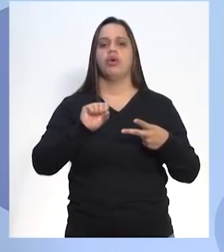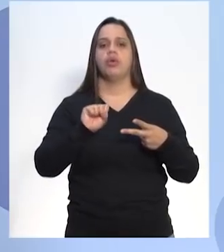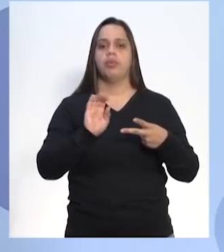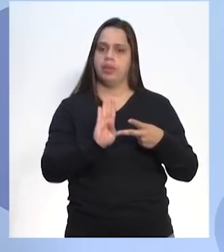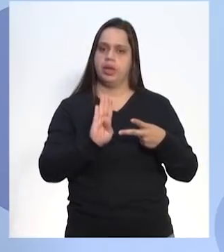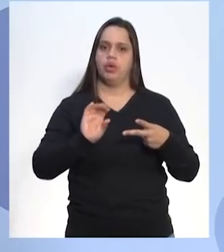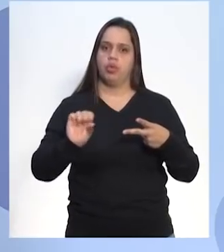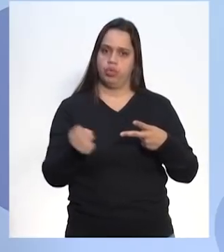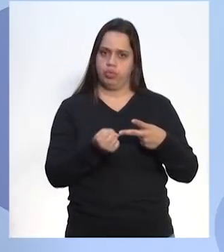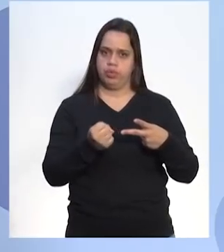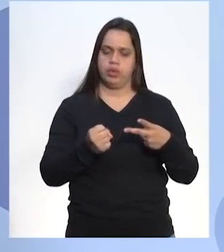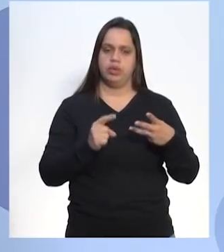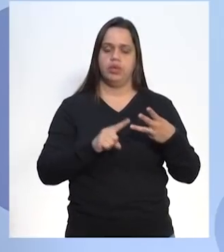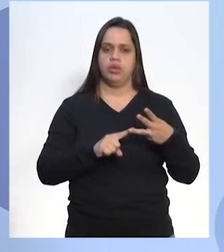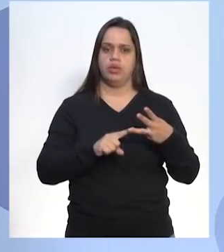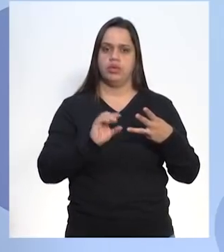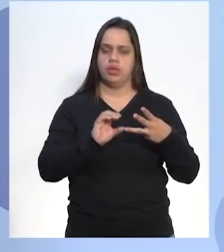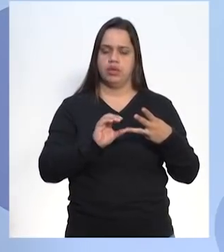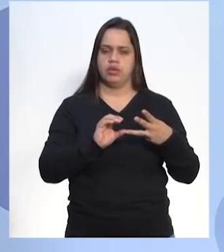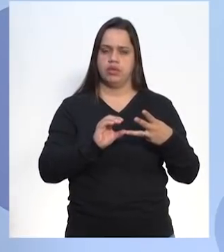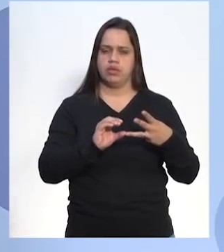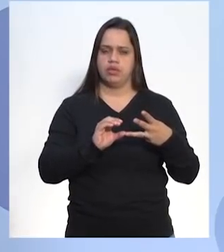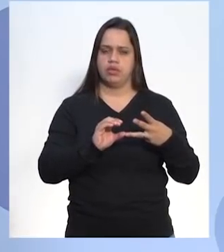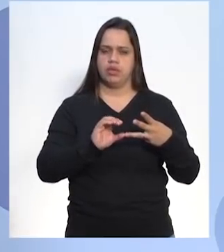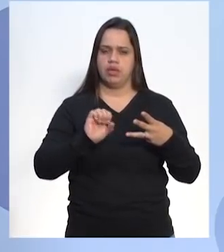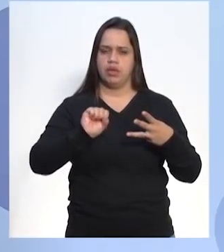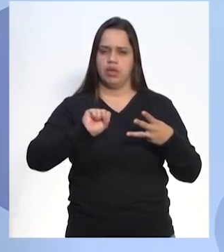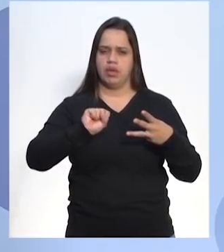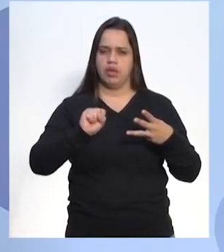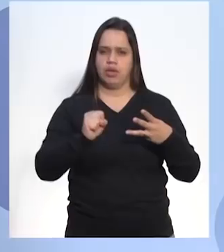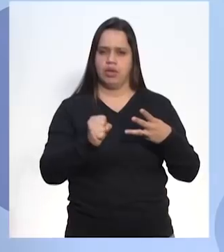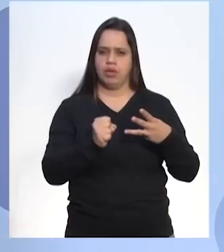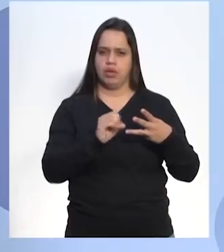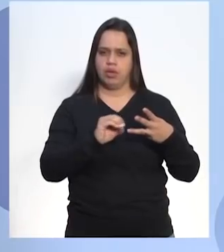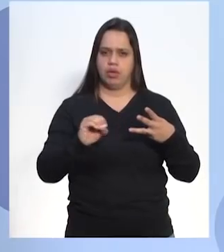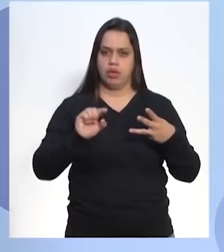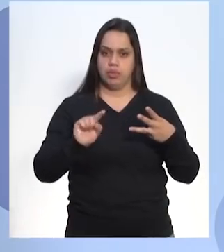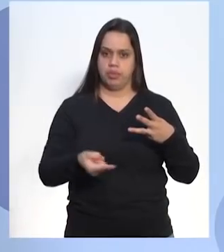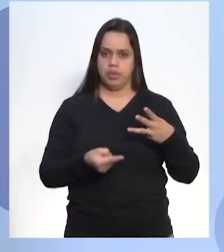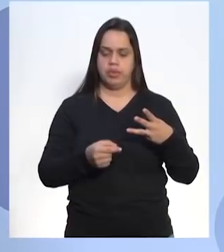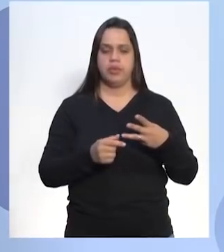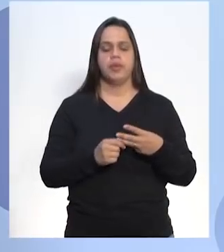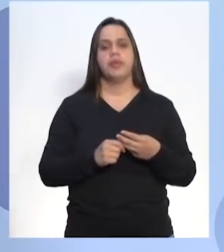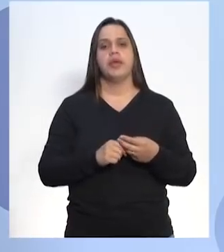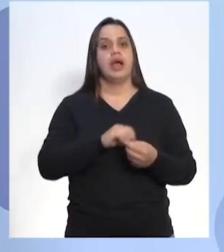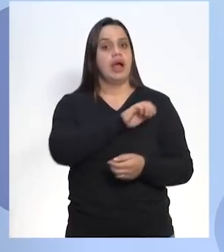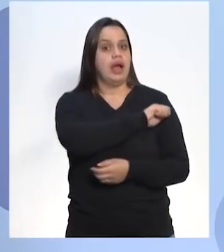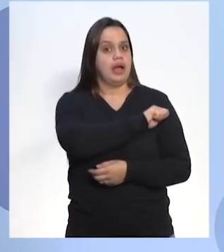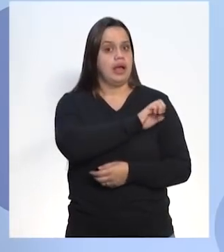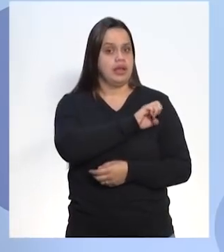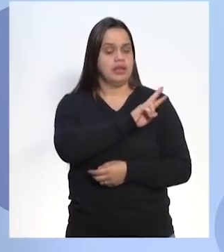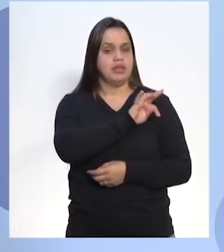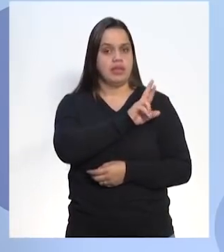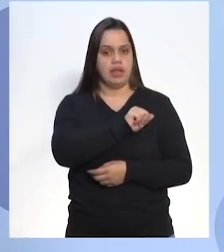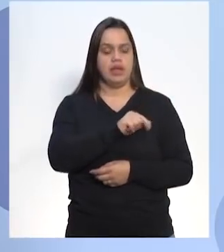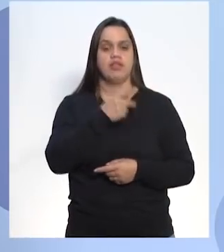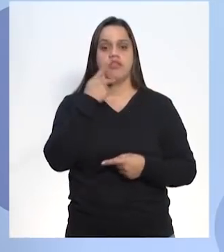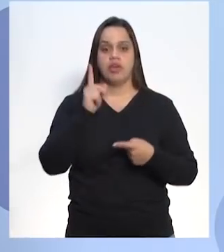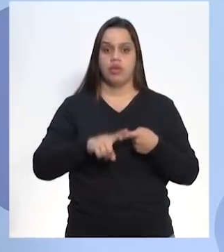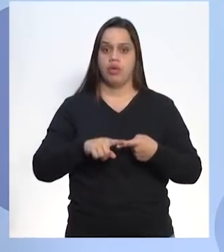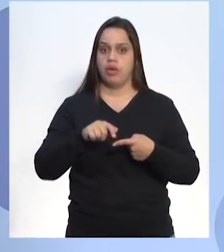C, 800.000. O Cauã também fez isso. A Estela,